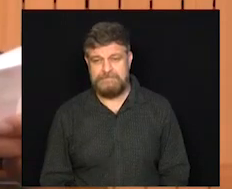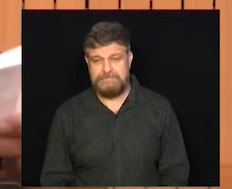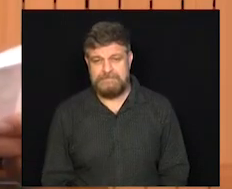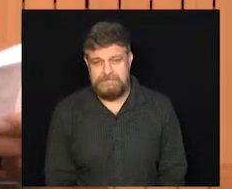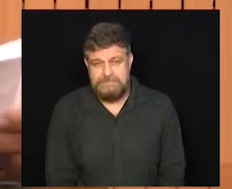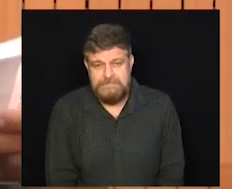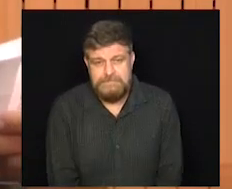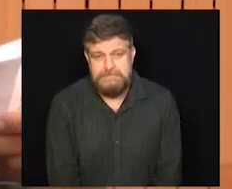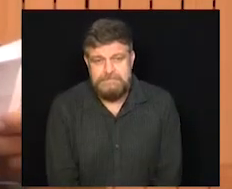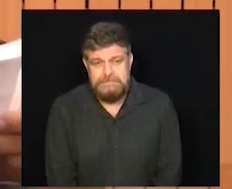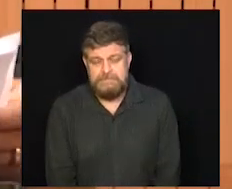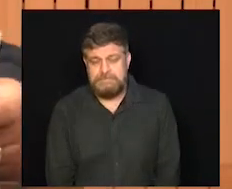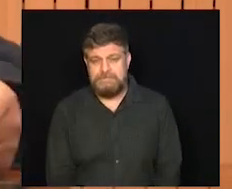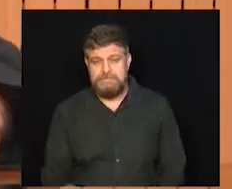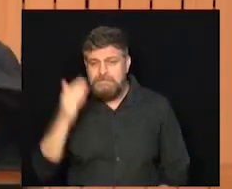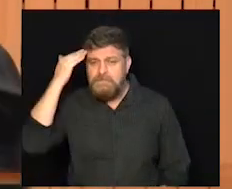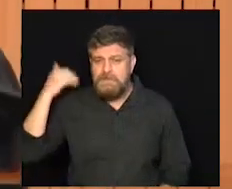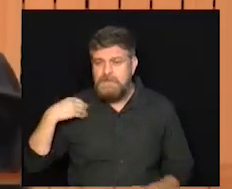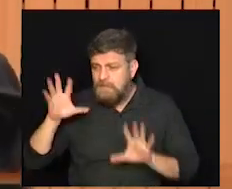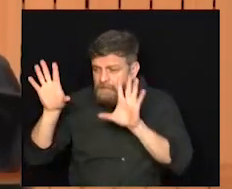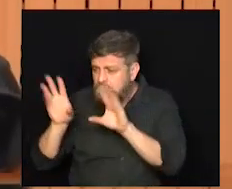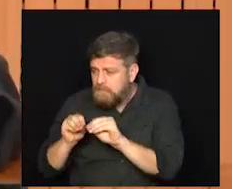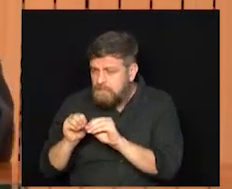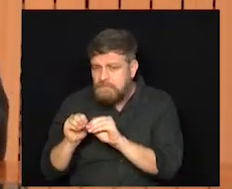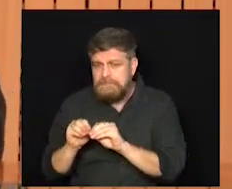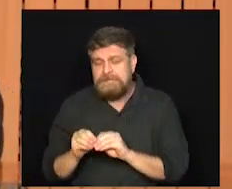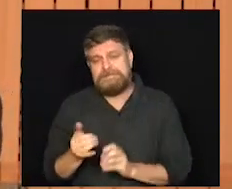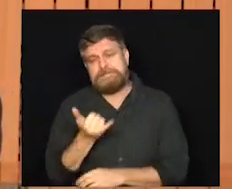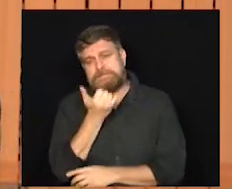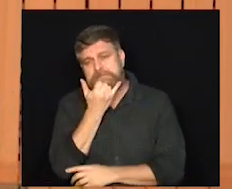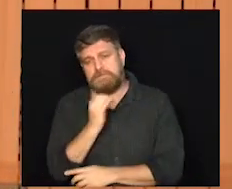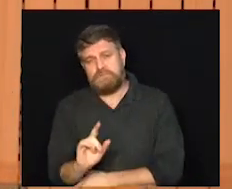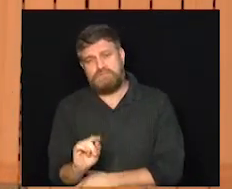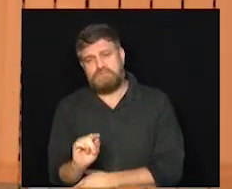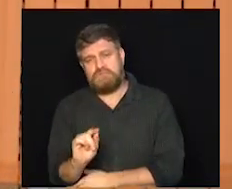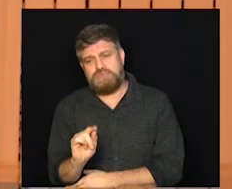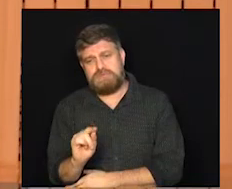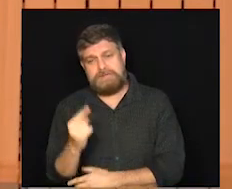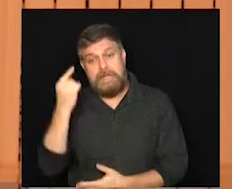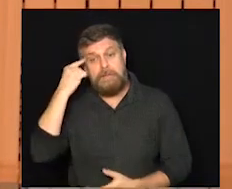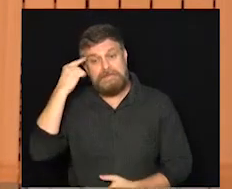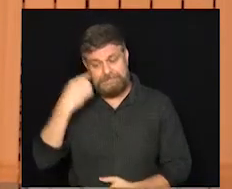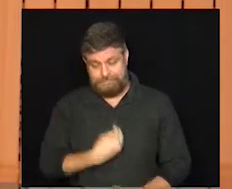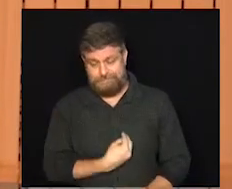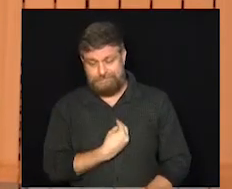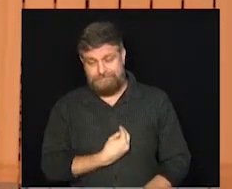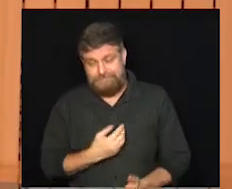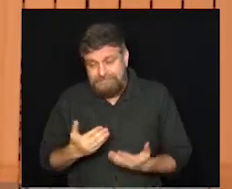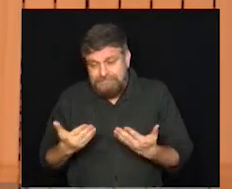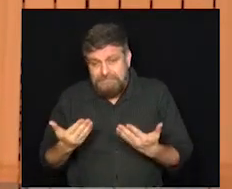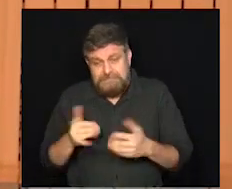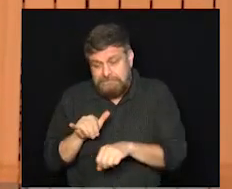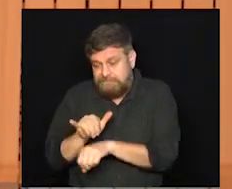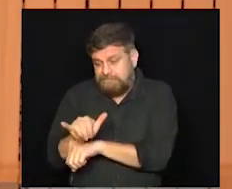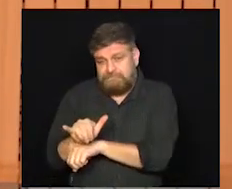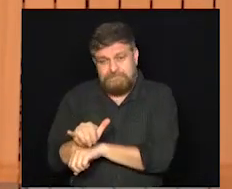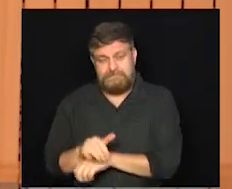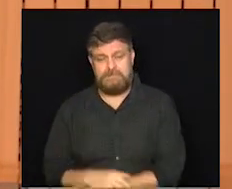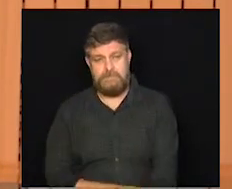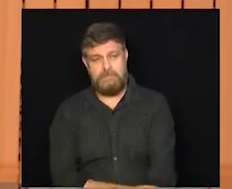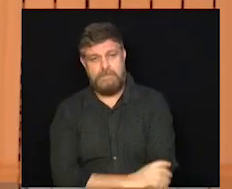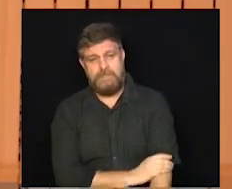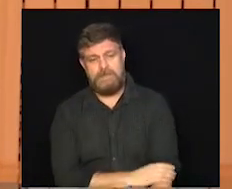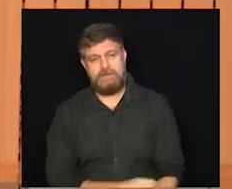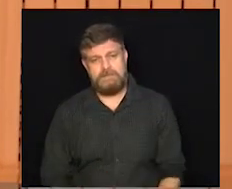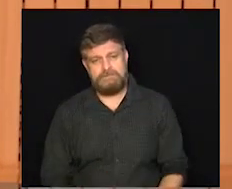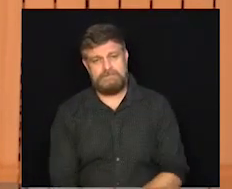Ela não está, não? Ela não está aqui? Perdão, gente, eu pensei que a Débora estava aqui conosco na reunião, mas ela não está.